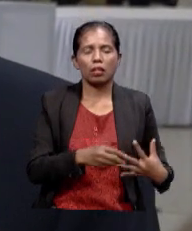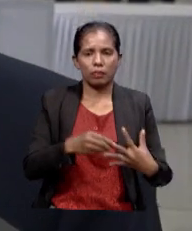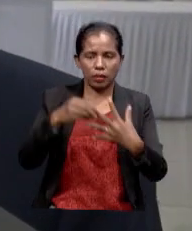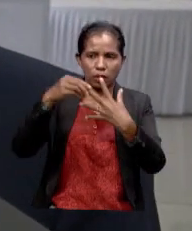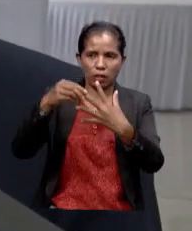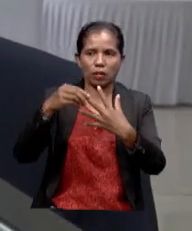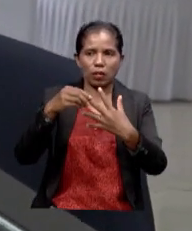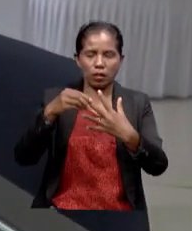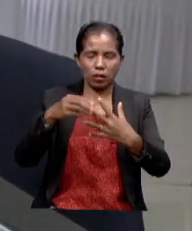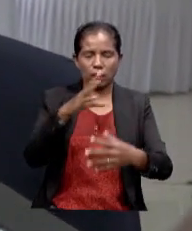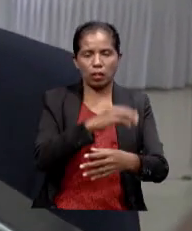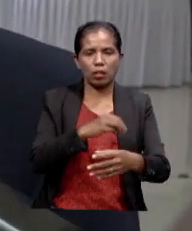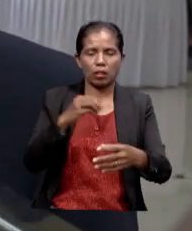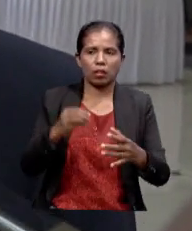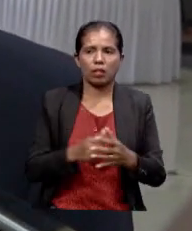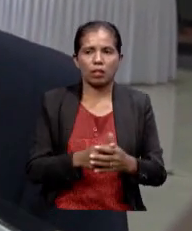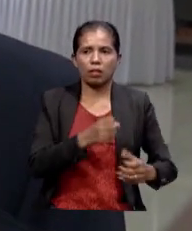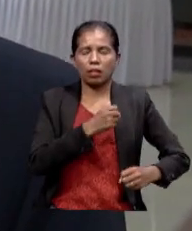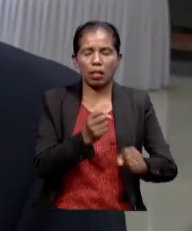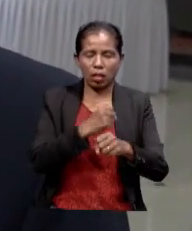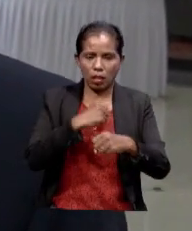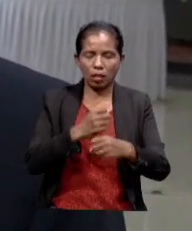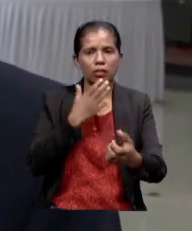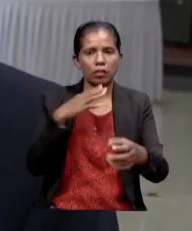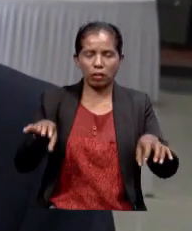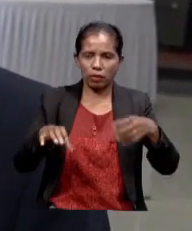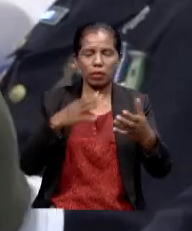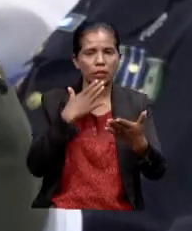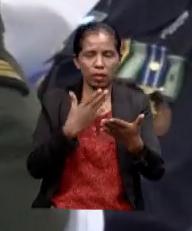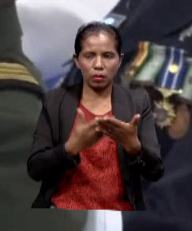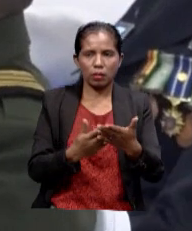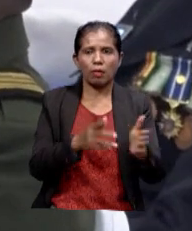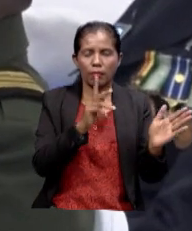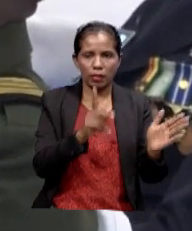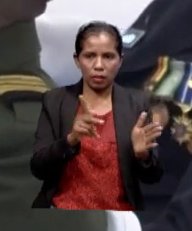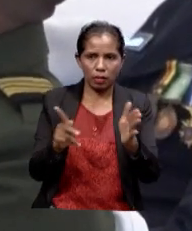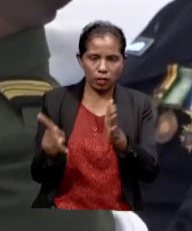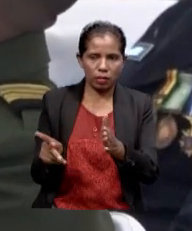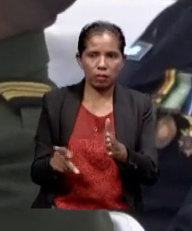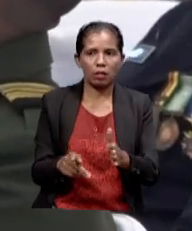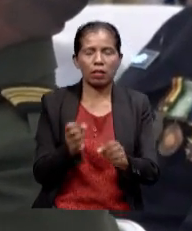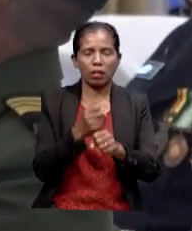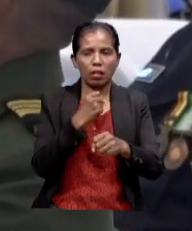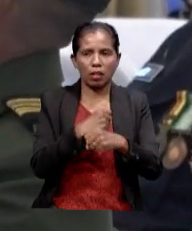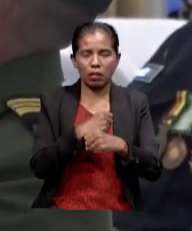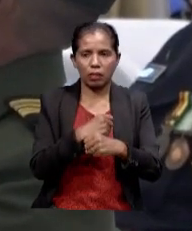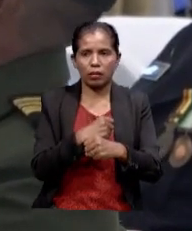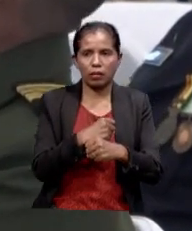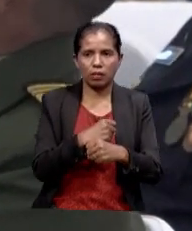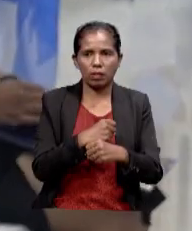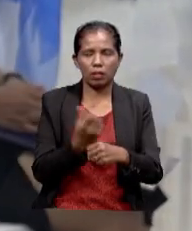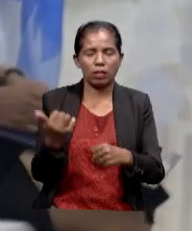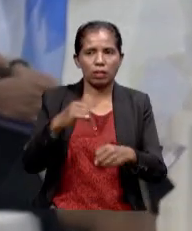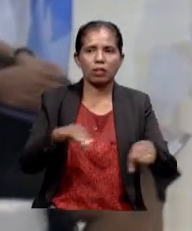ia parte quartel general, serve a serviço na BDIA que teve. Começa o planeamento, toba halau